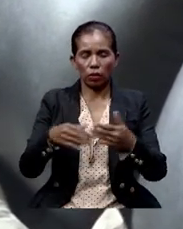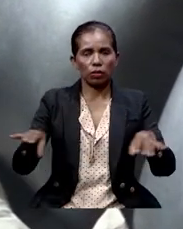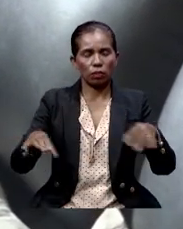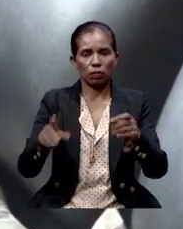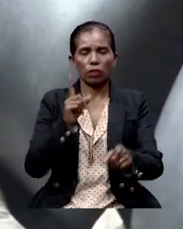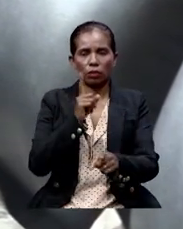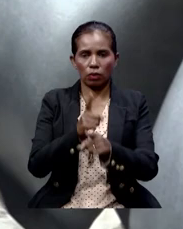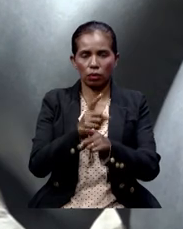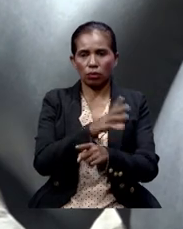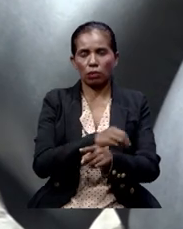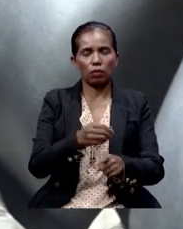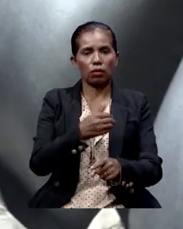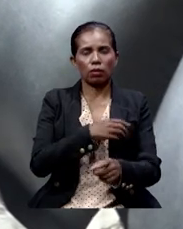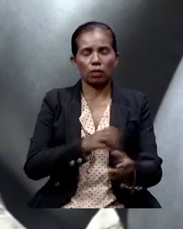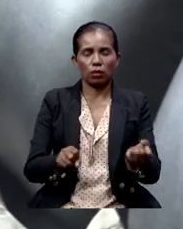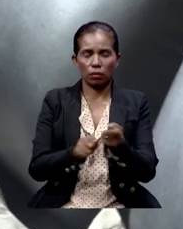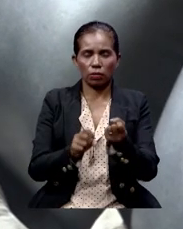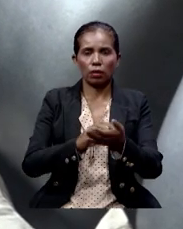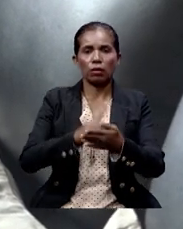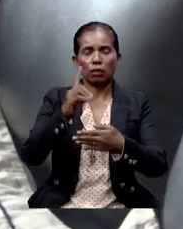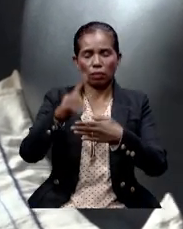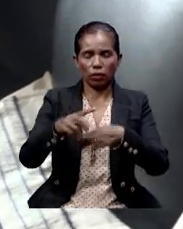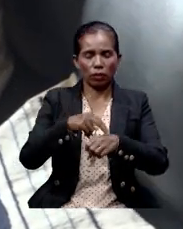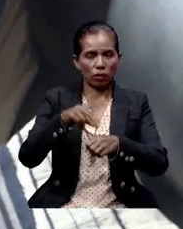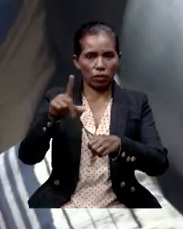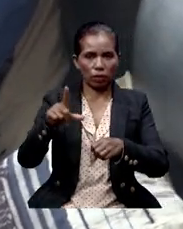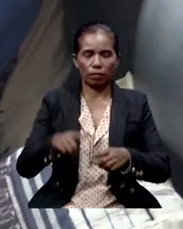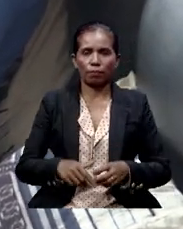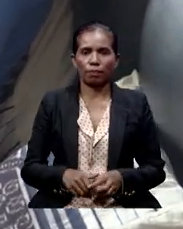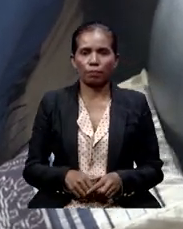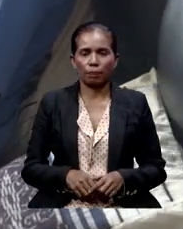eficaz ho de contribuir ba desenvolvimento nacional. Luciano Amaral, Adéret Ximenes, GMN.